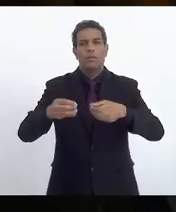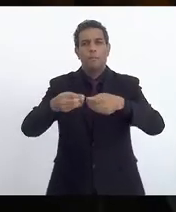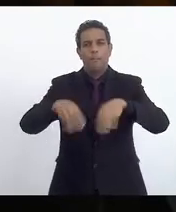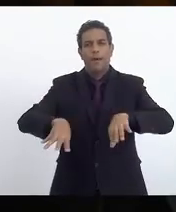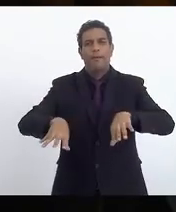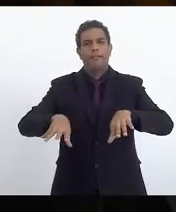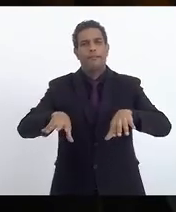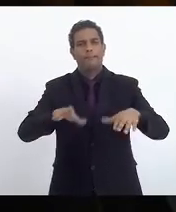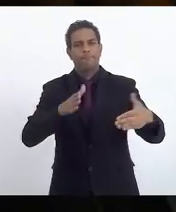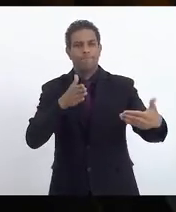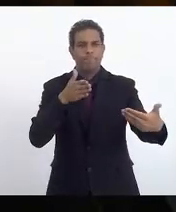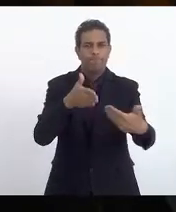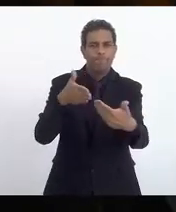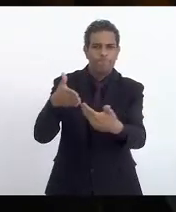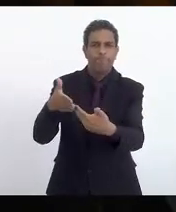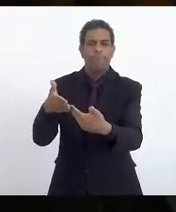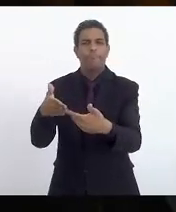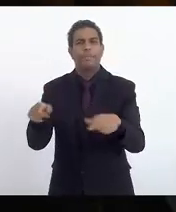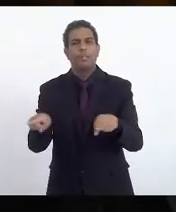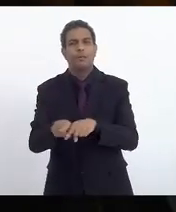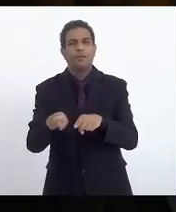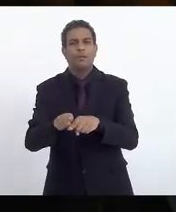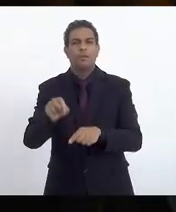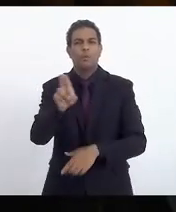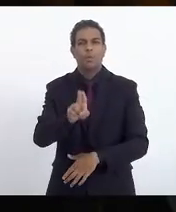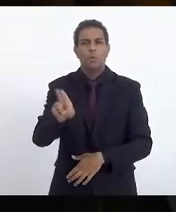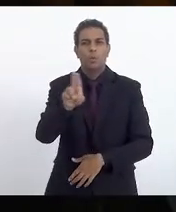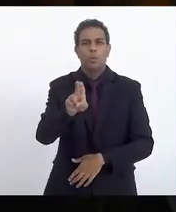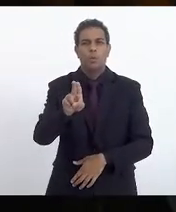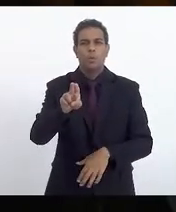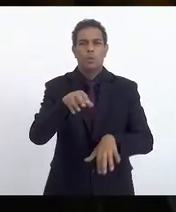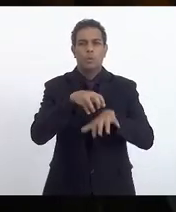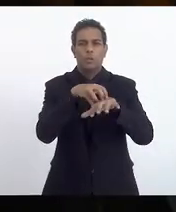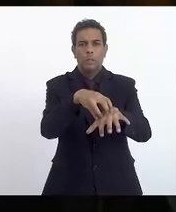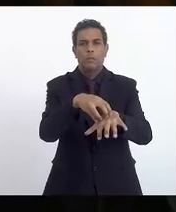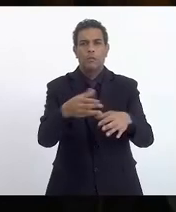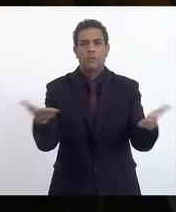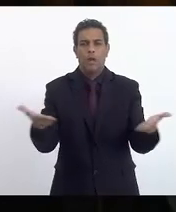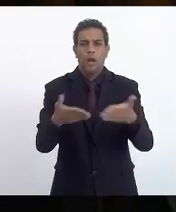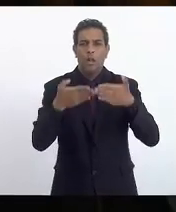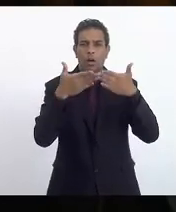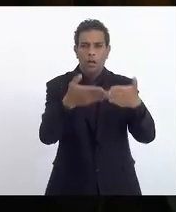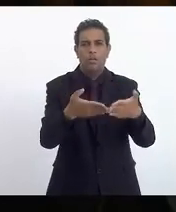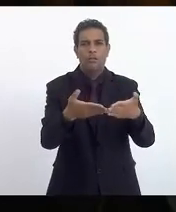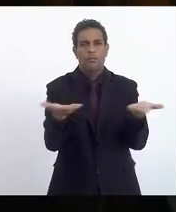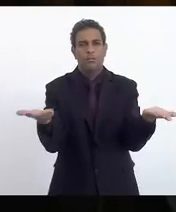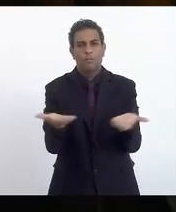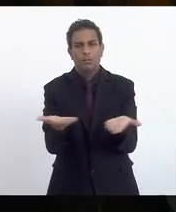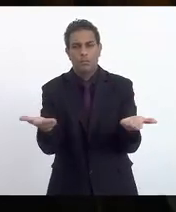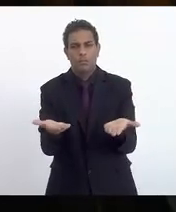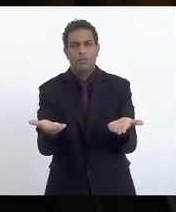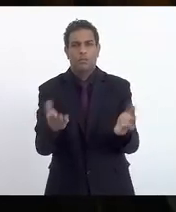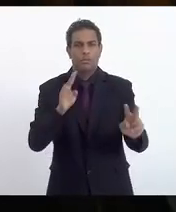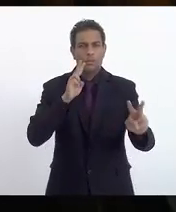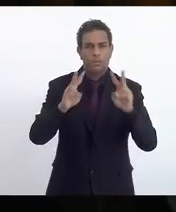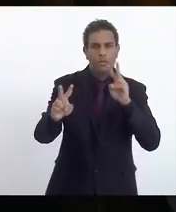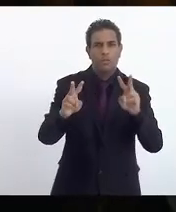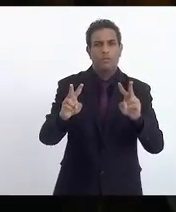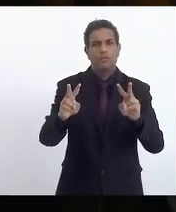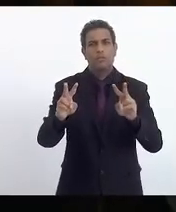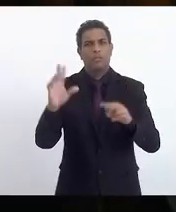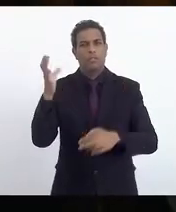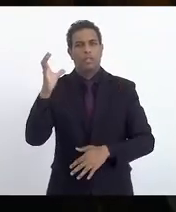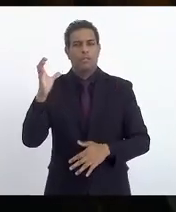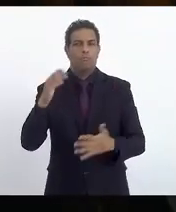também implicações diretas sobre o funcionamento do transporte aquaviário no eixo Praça 15 Praça 15